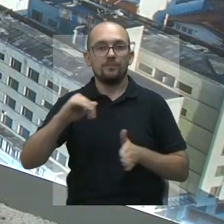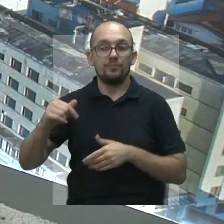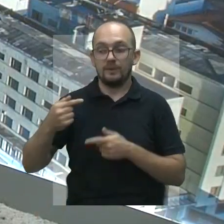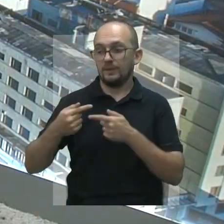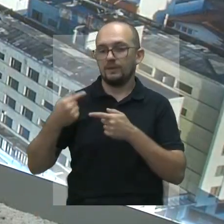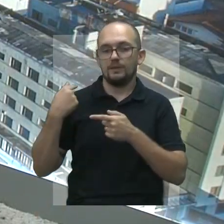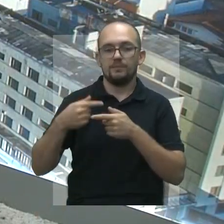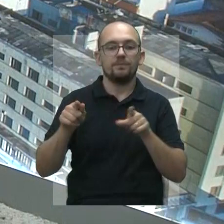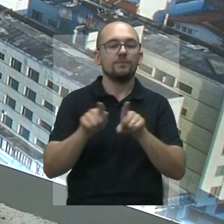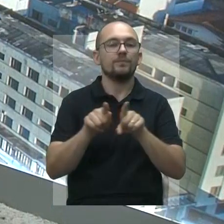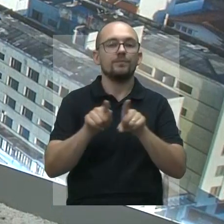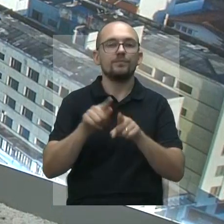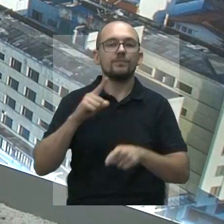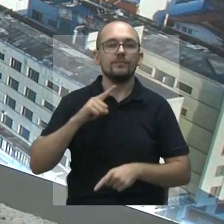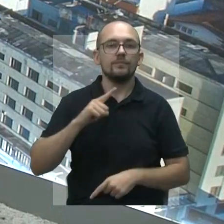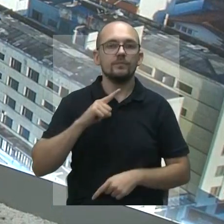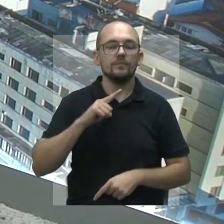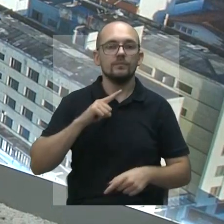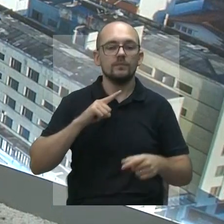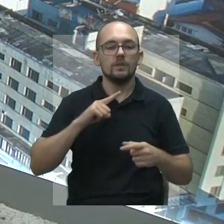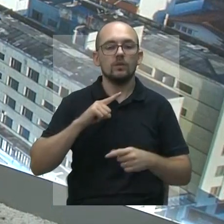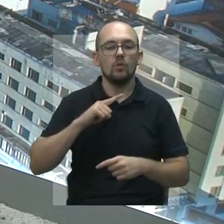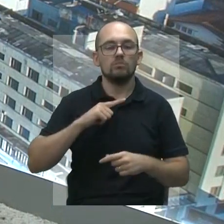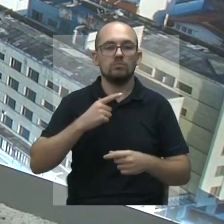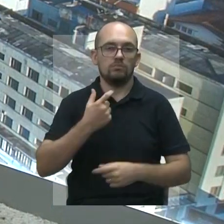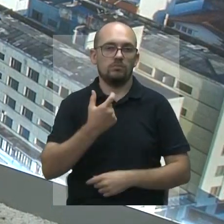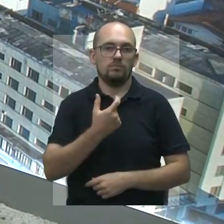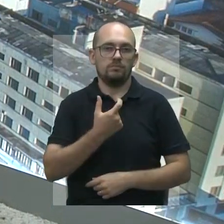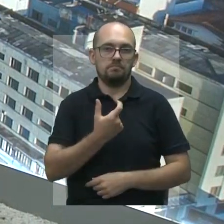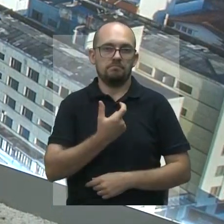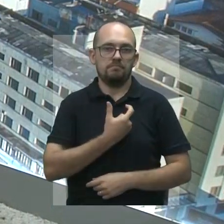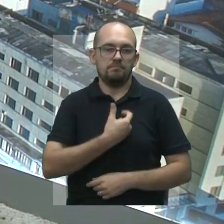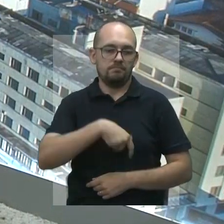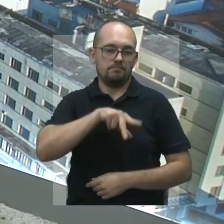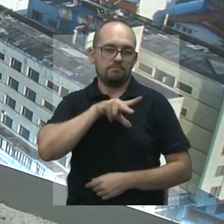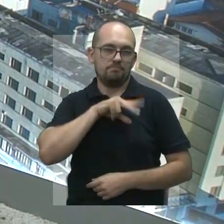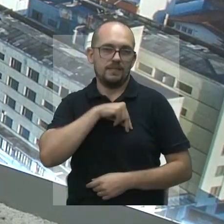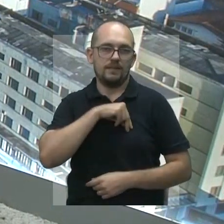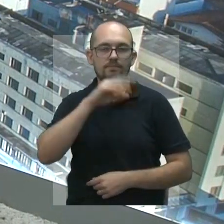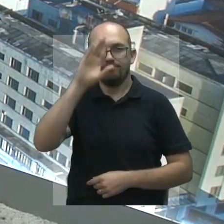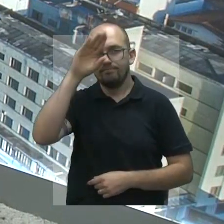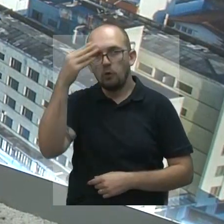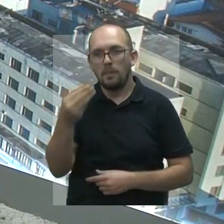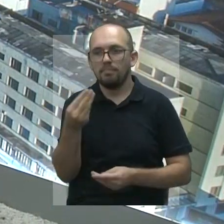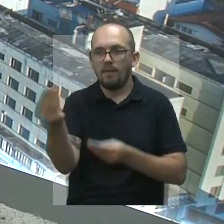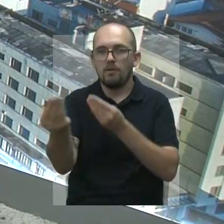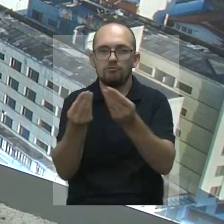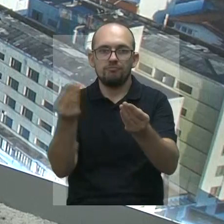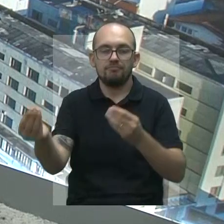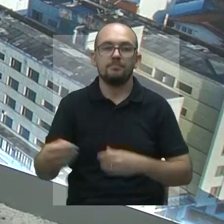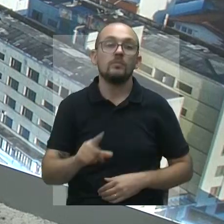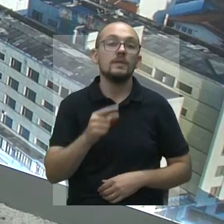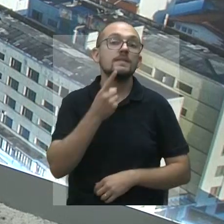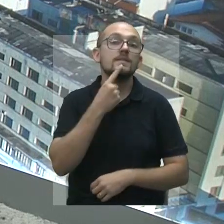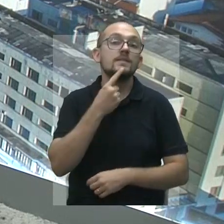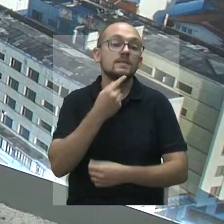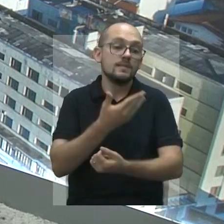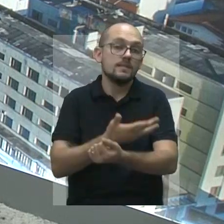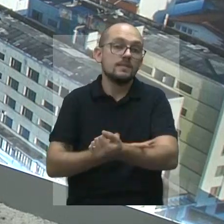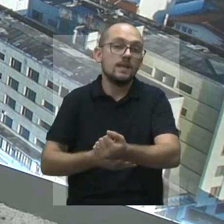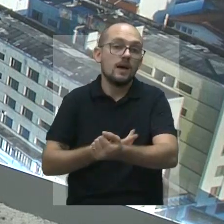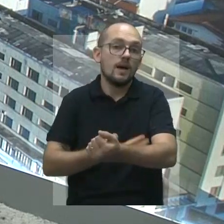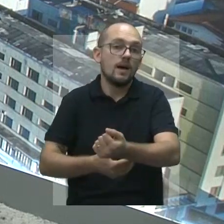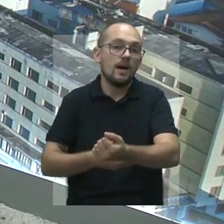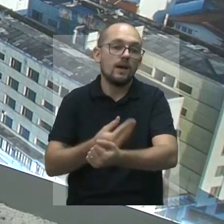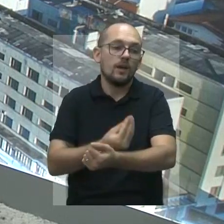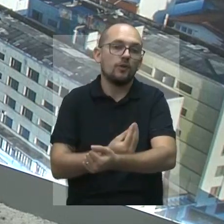teve também solenidade de premiação de homenagem aqui no Poder Legislativo. Doadores de sangue, 3 doadores